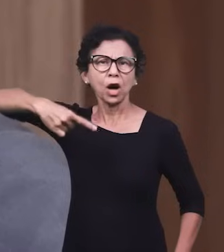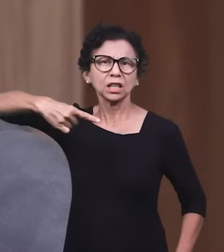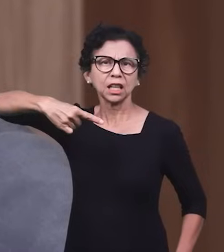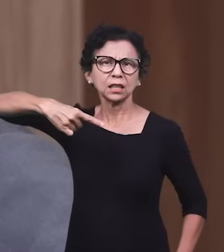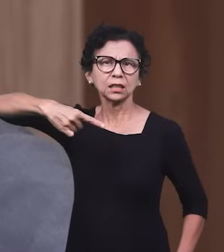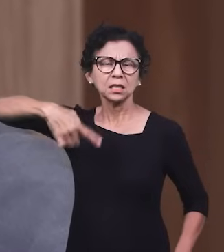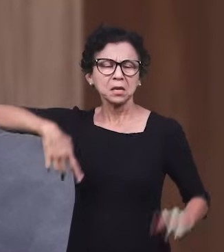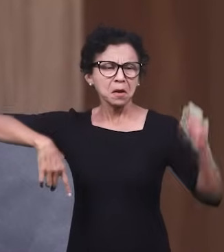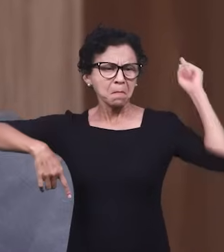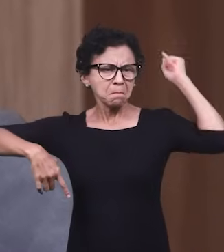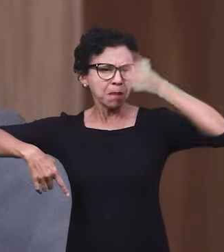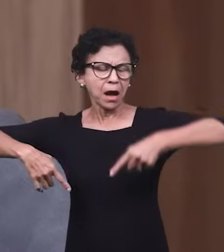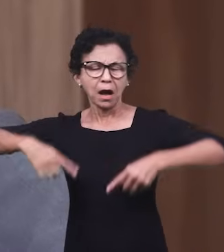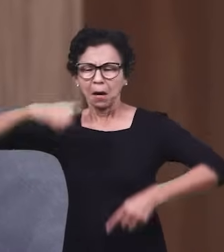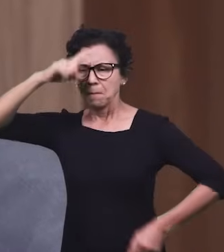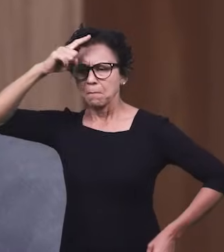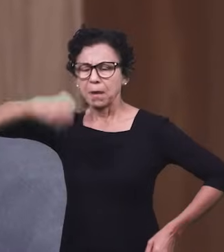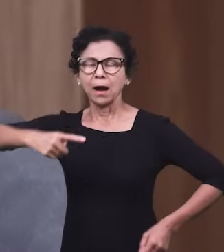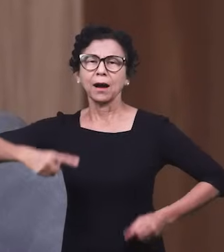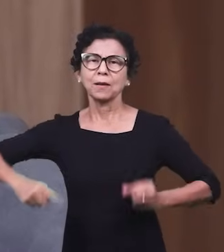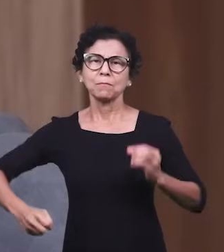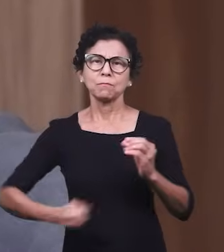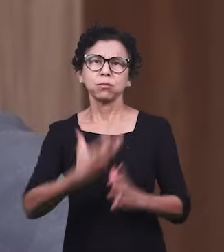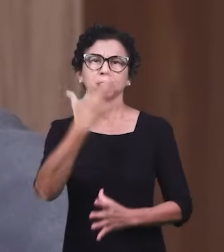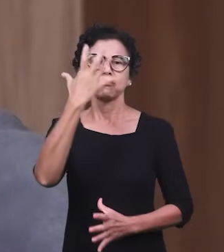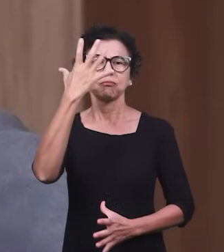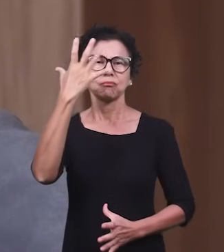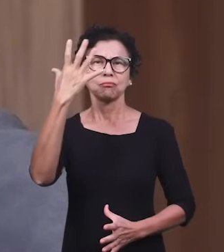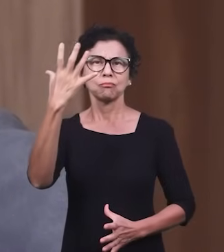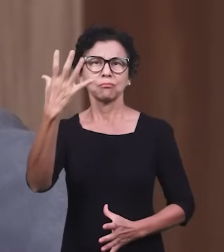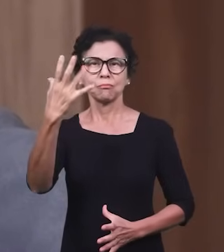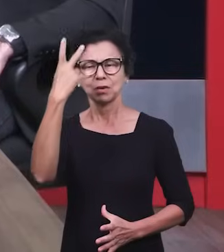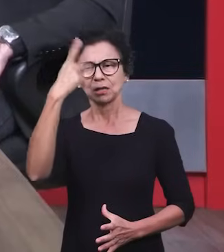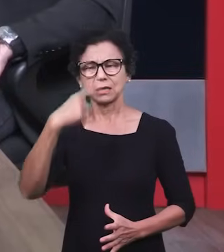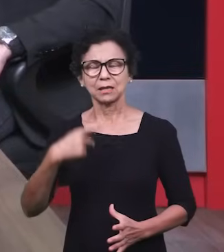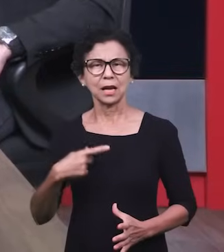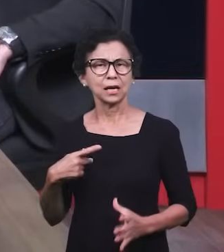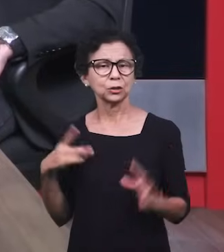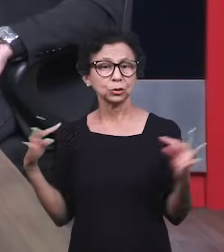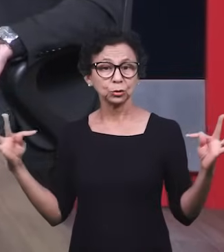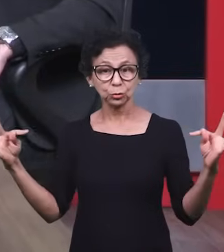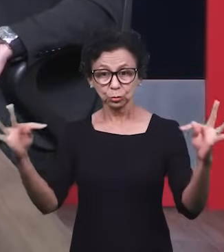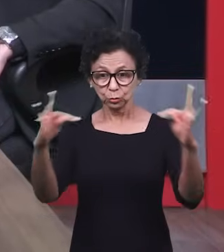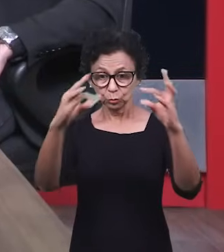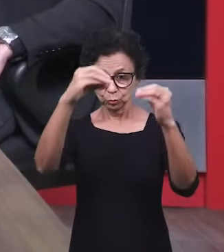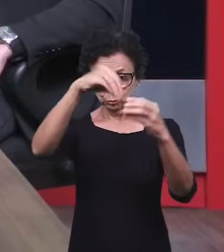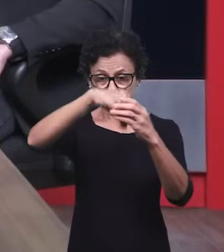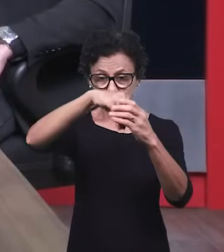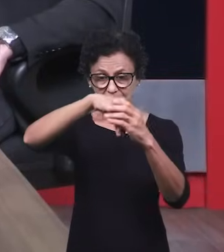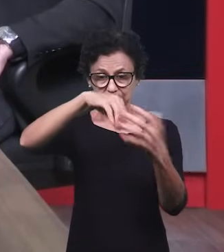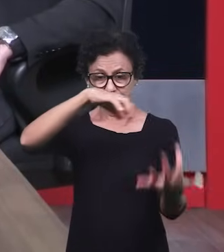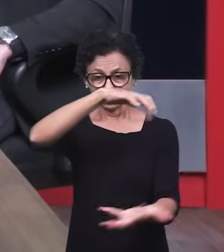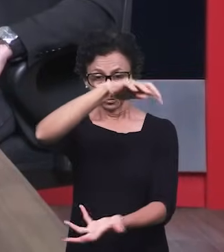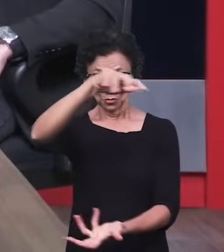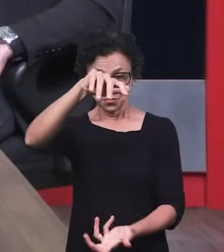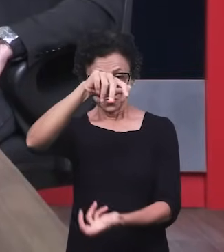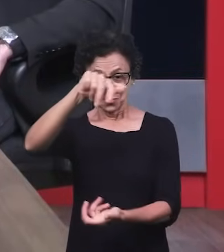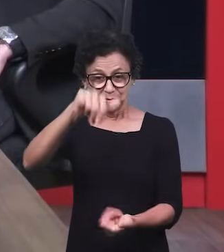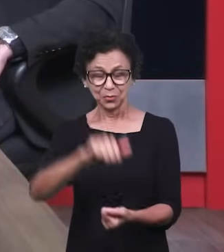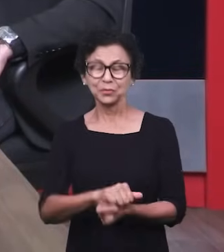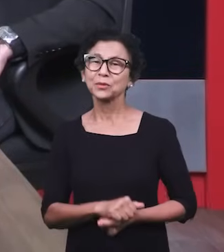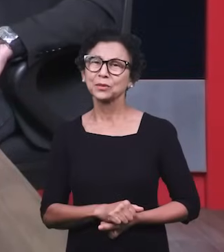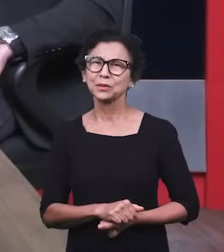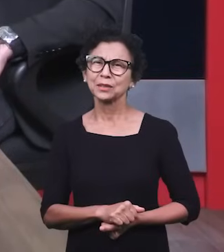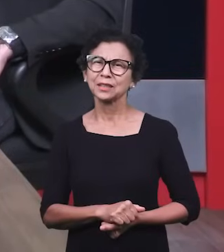tudo funciona de uma forma perfeita porque o nosso Deus é maravilhoso é o que para nós é extremamente complexo para Deus é extremamente